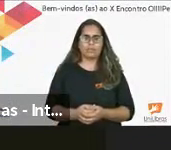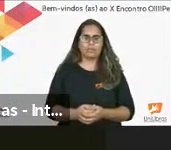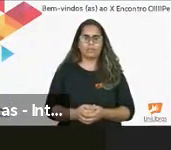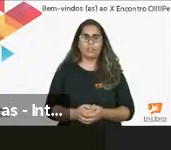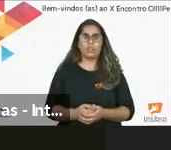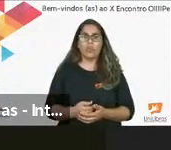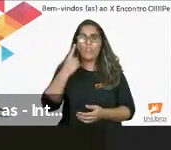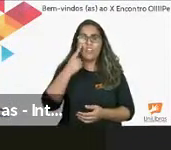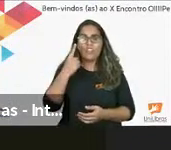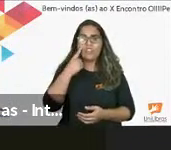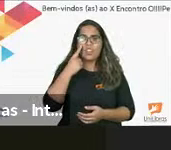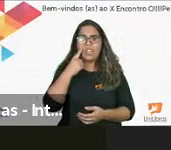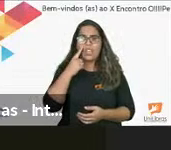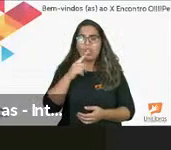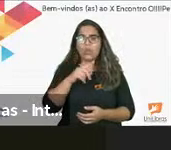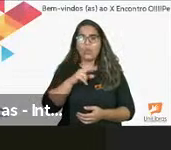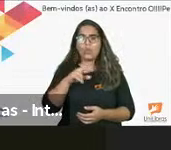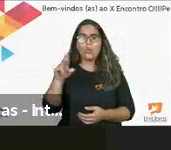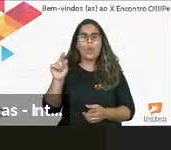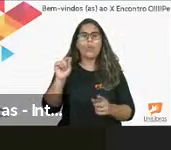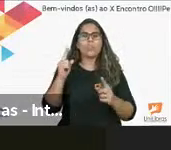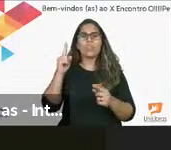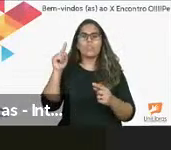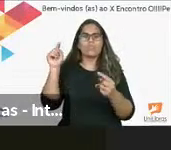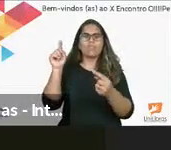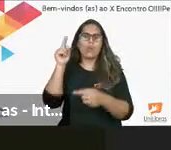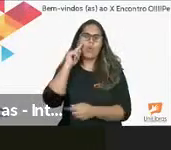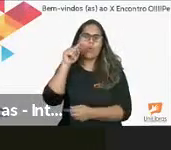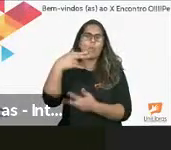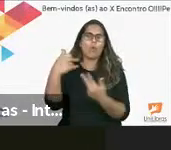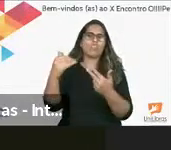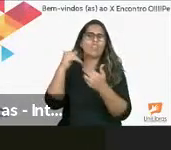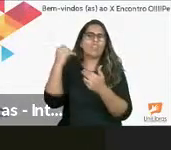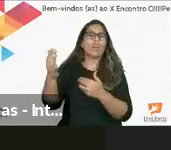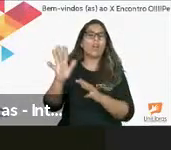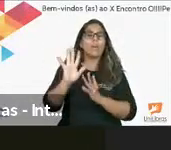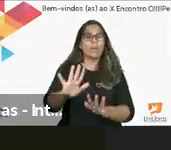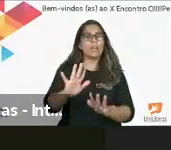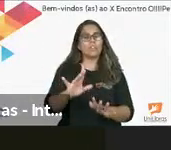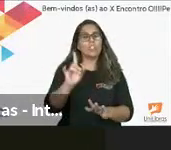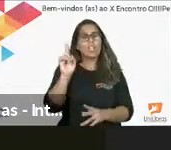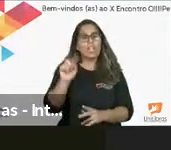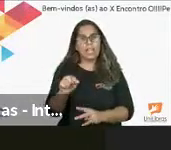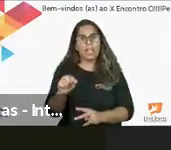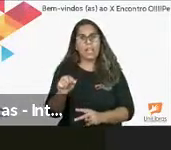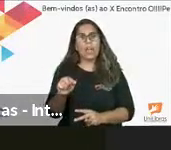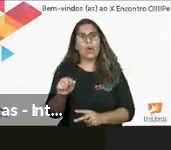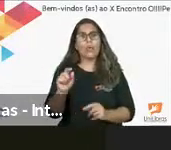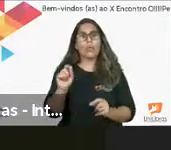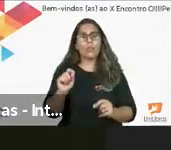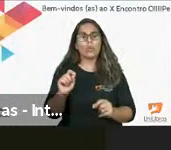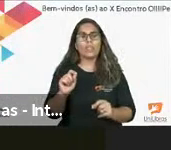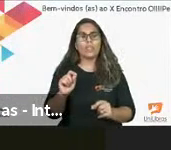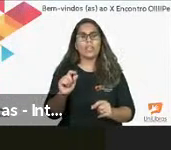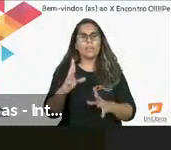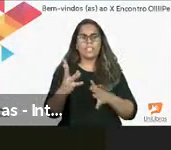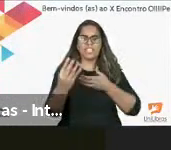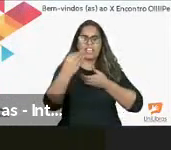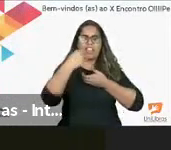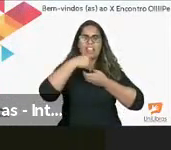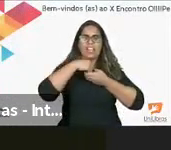é um apontado organismo para o objeto lá fora, mas é uma compensação interna de